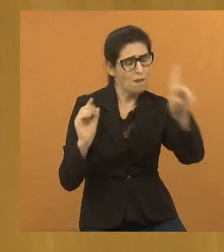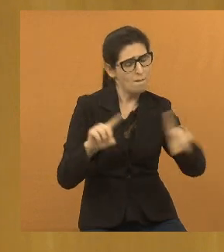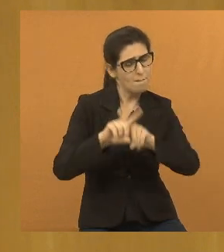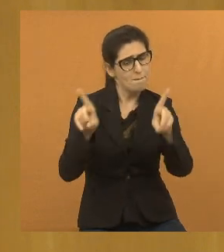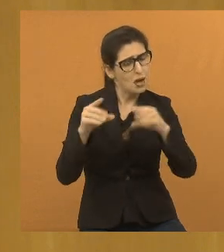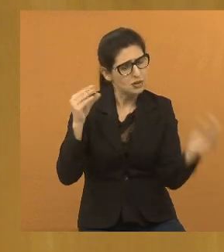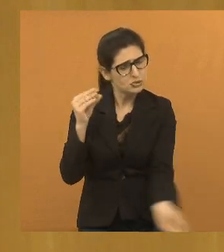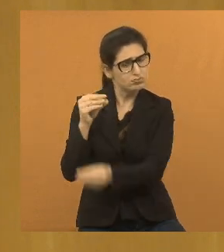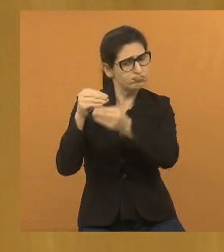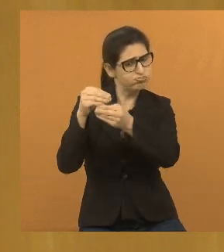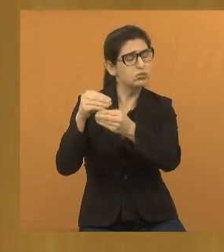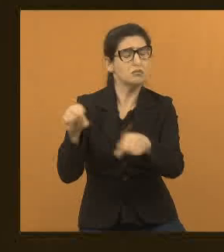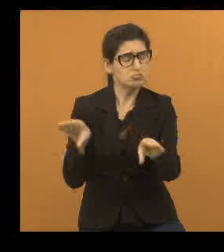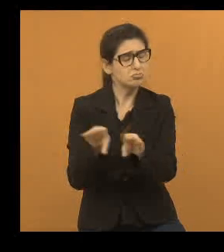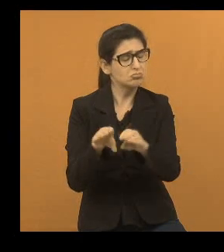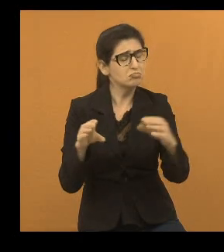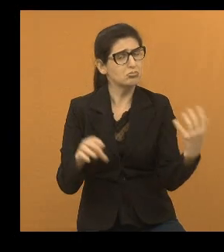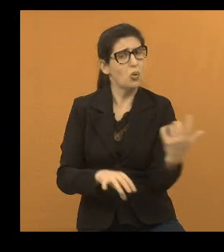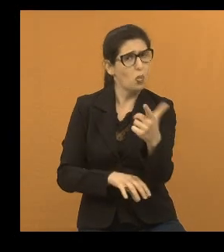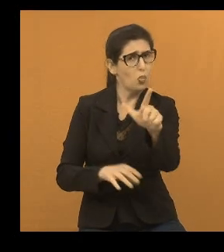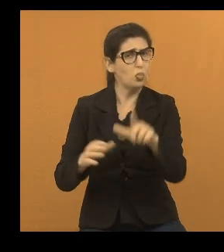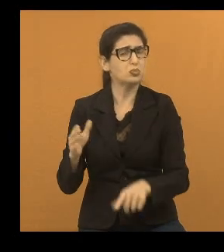da cidade. Próximo slide.